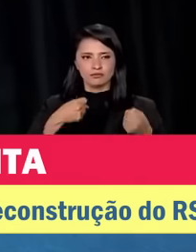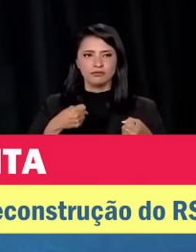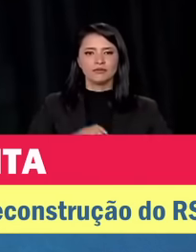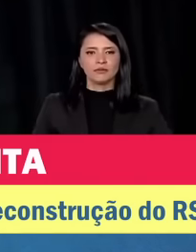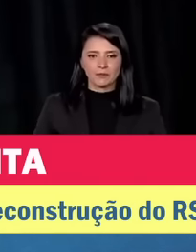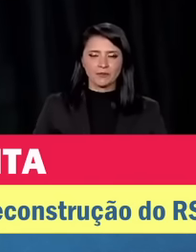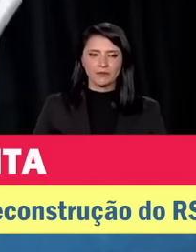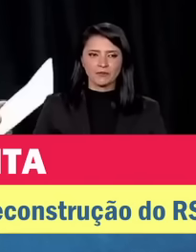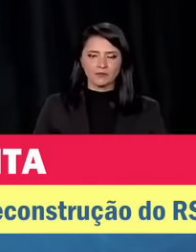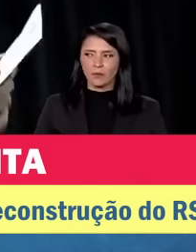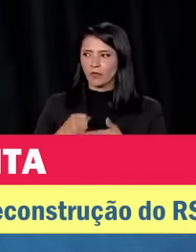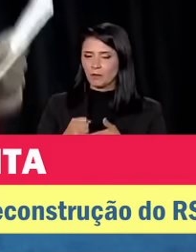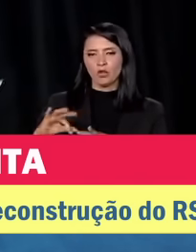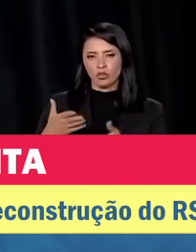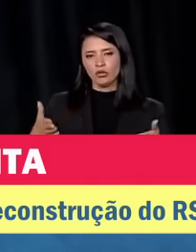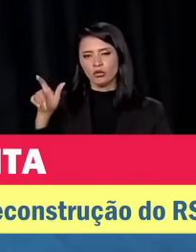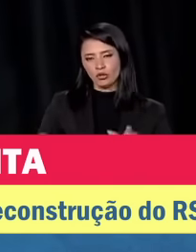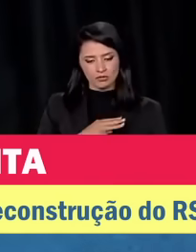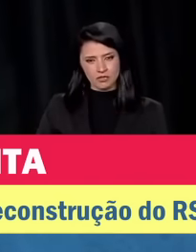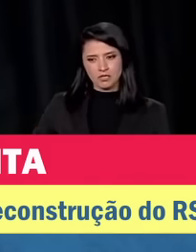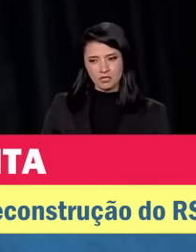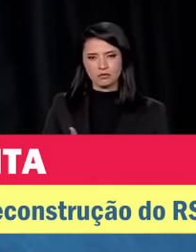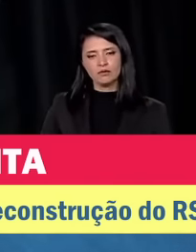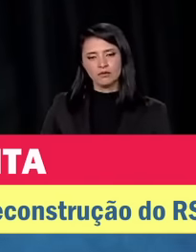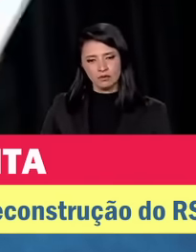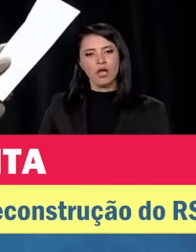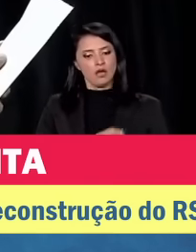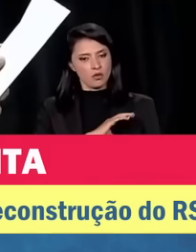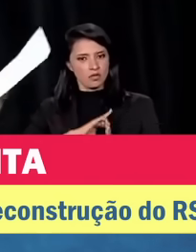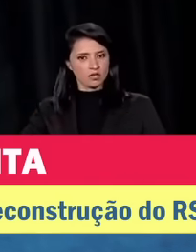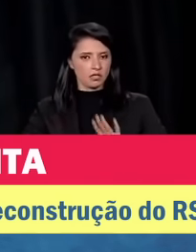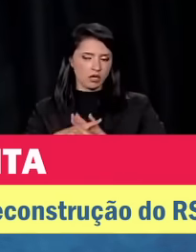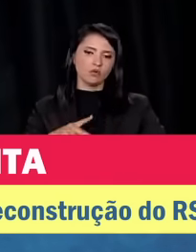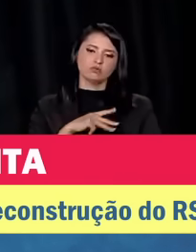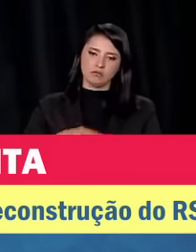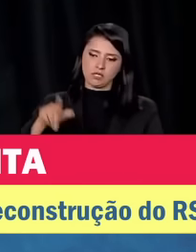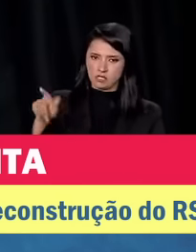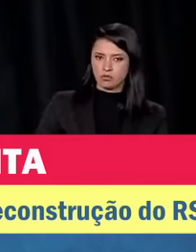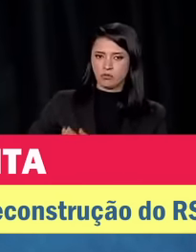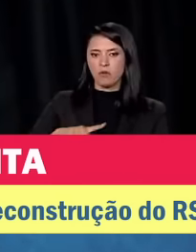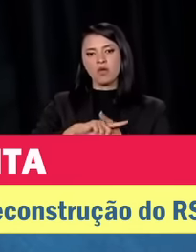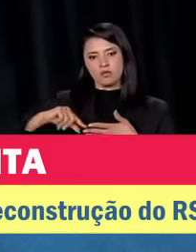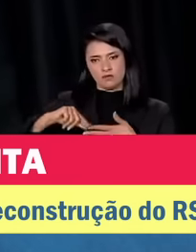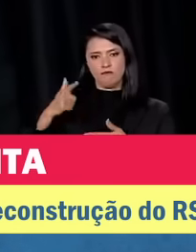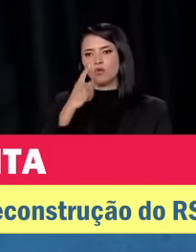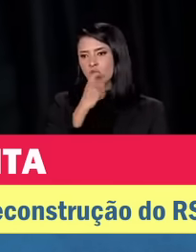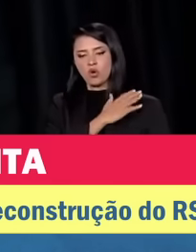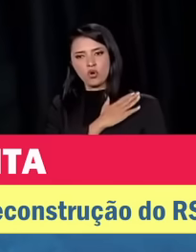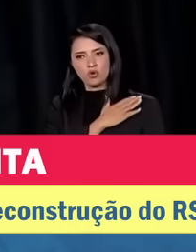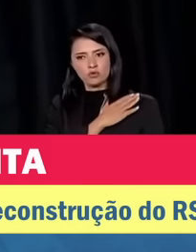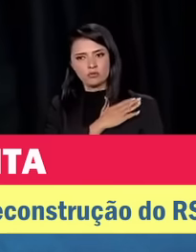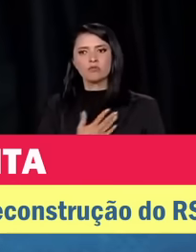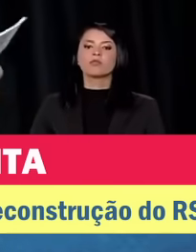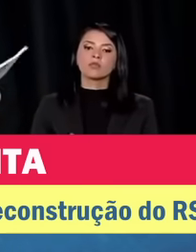essa dedicação, com o apoio de todos os ministros e ministras, com a coordenação do ministro da Casa Civil, Rui Costa, e